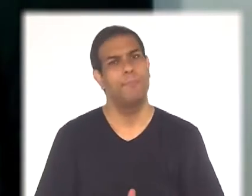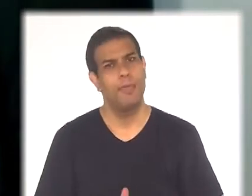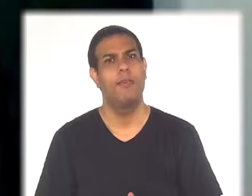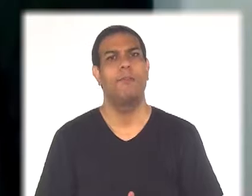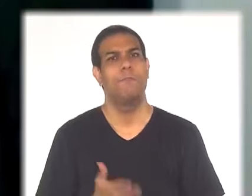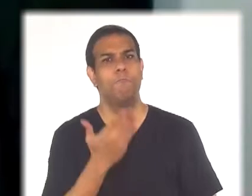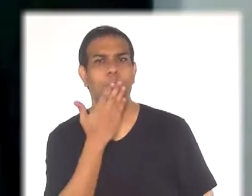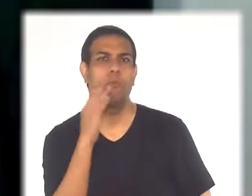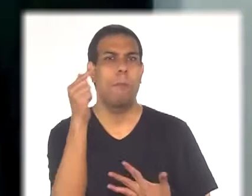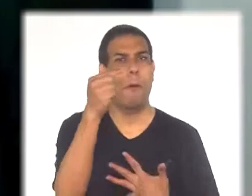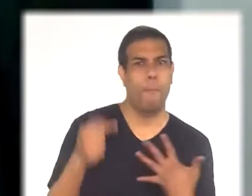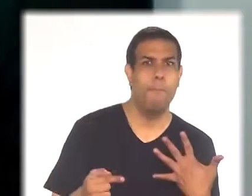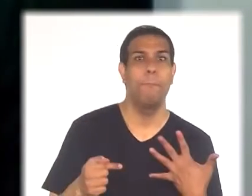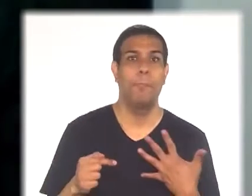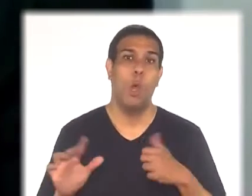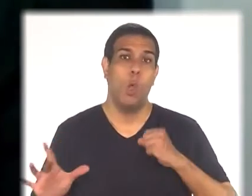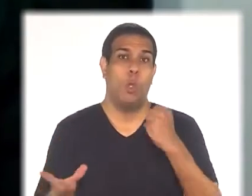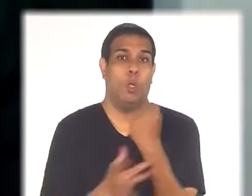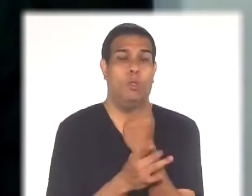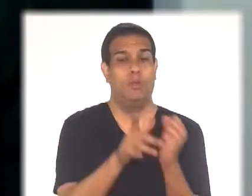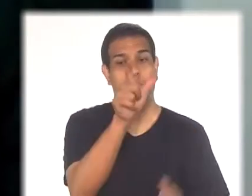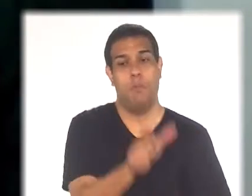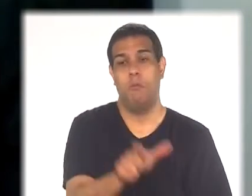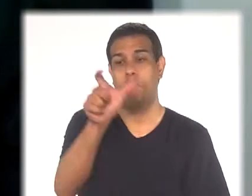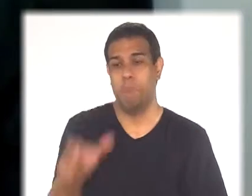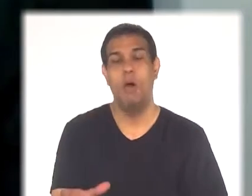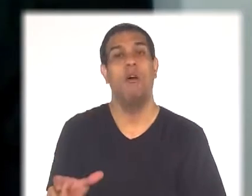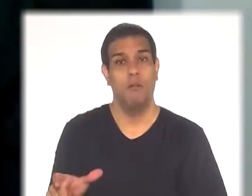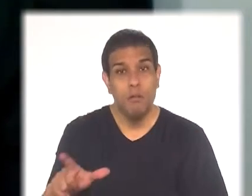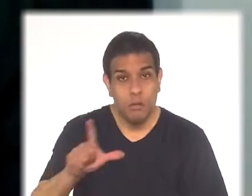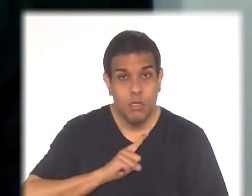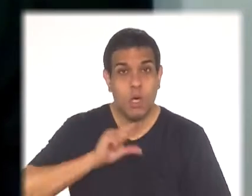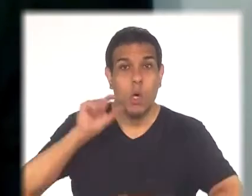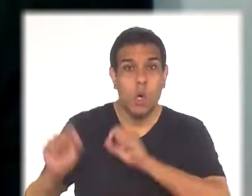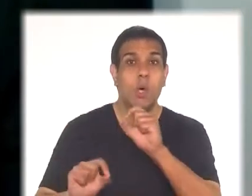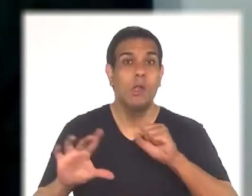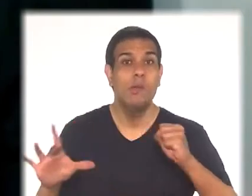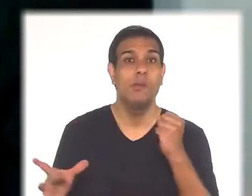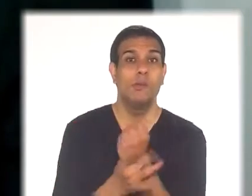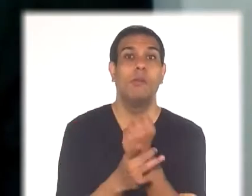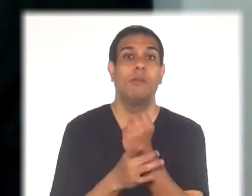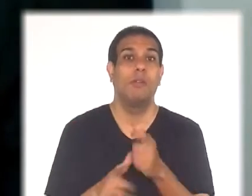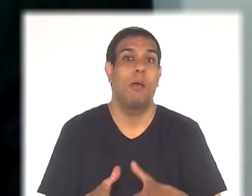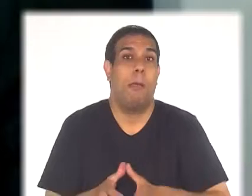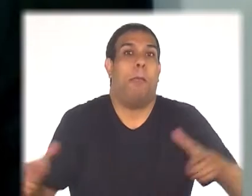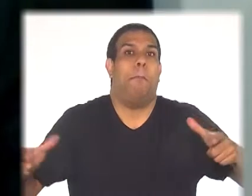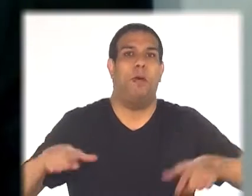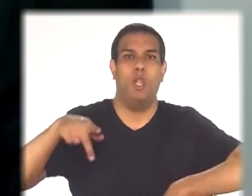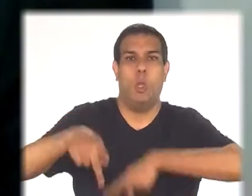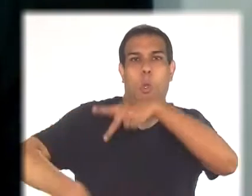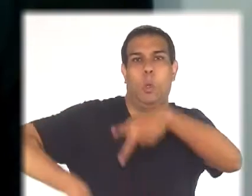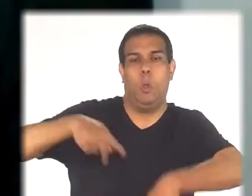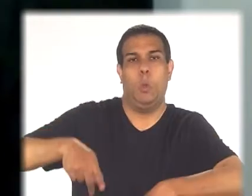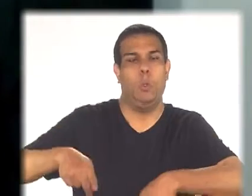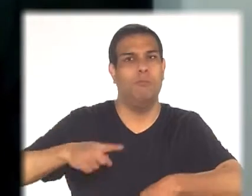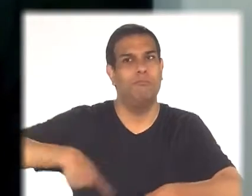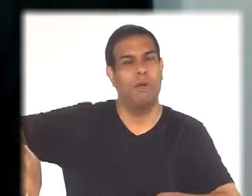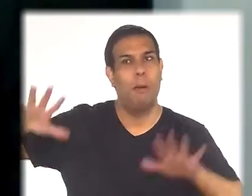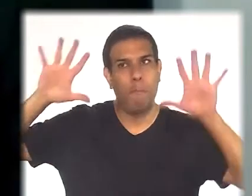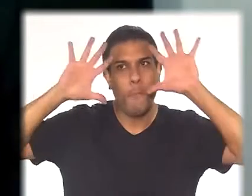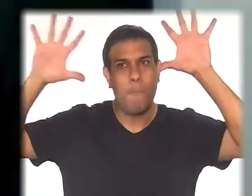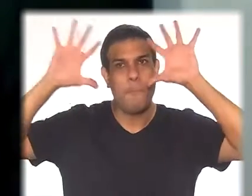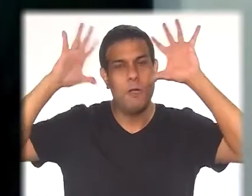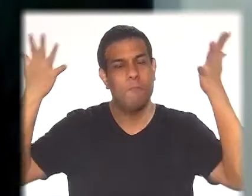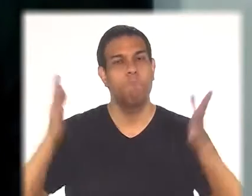algumas peculiaridades, né? Além da proteção individual, ela tem a visão de uma proteção populacional. Então, a